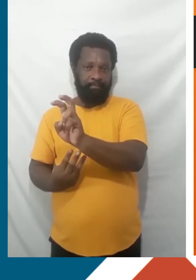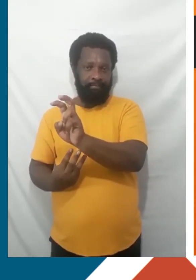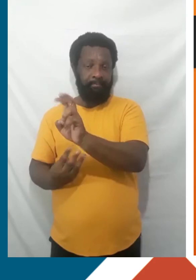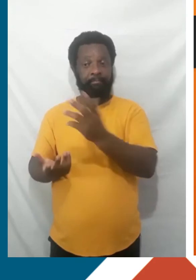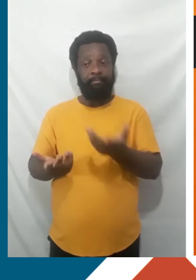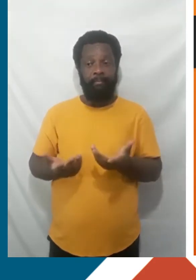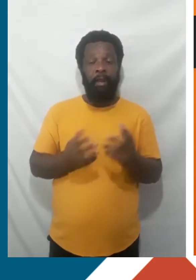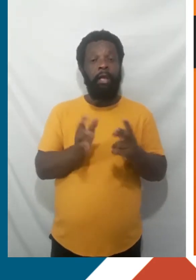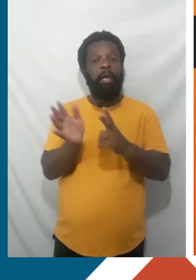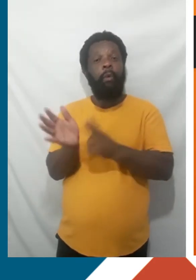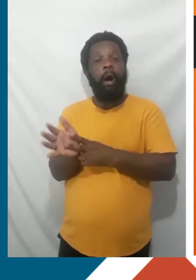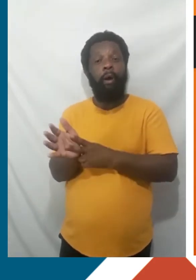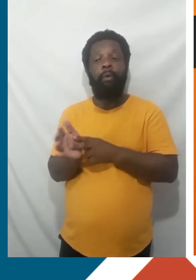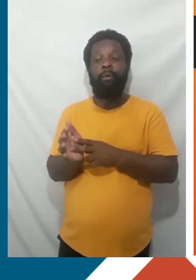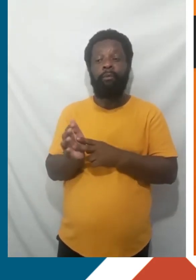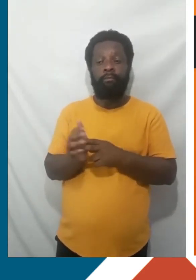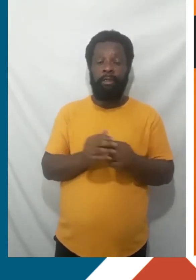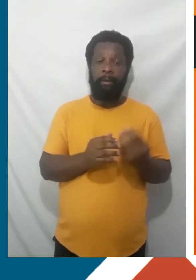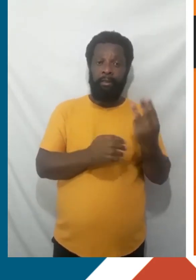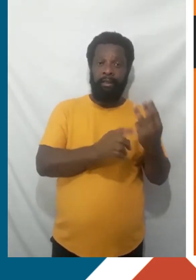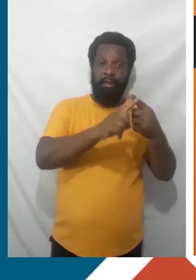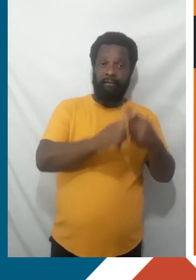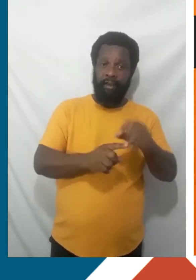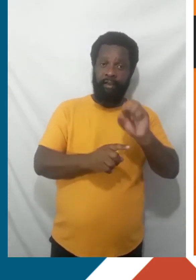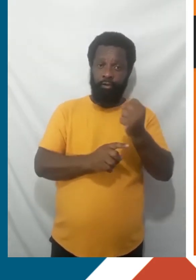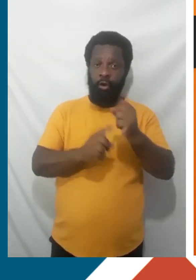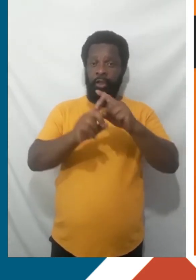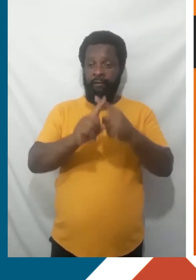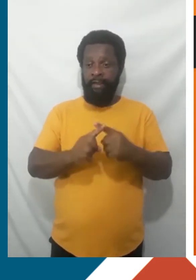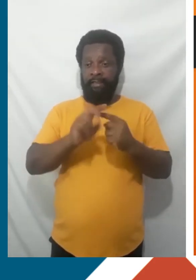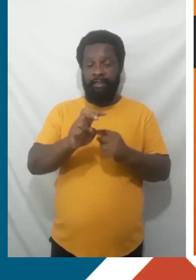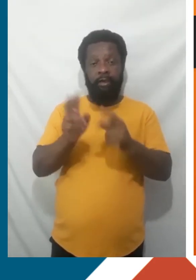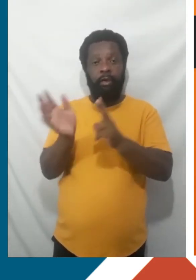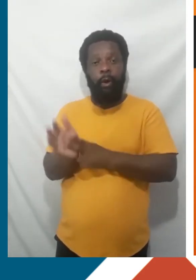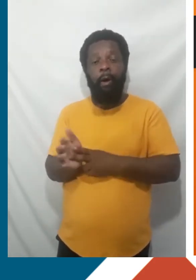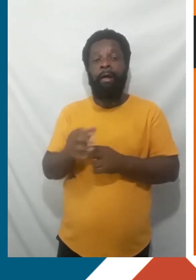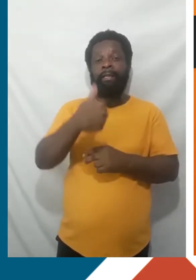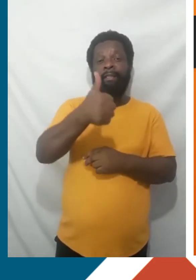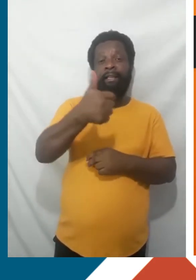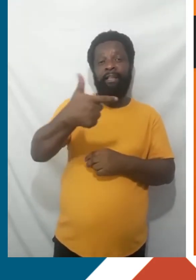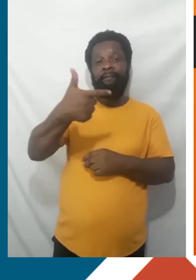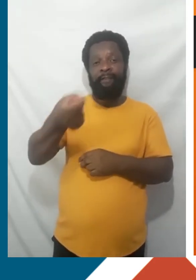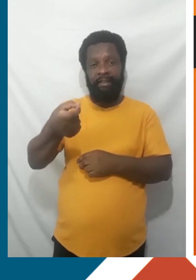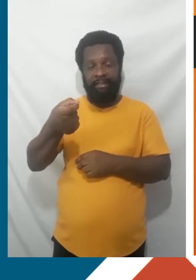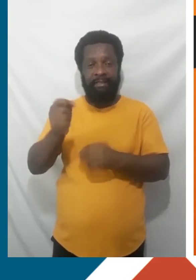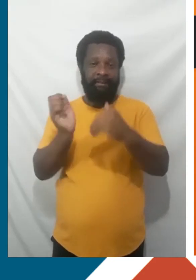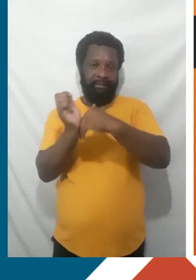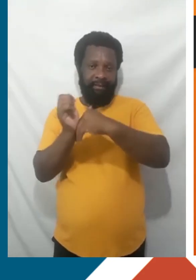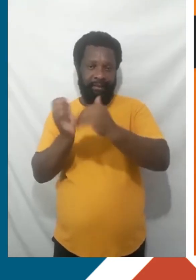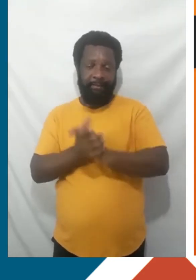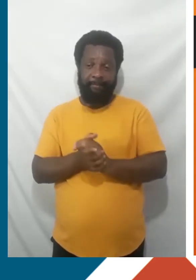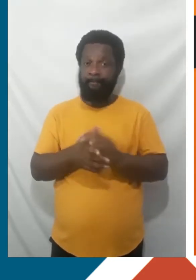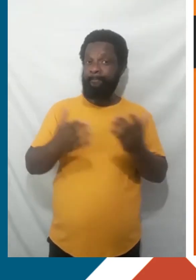terceiro dígito. Pelo princípio fundamental da contagem, 120 maneiras diferentes de formar essa